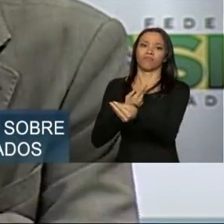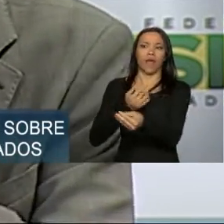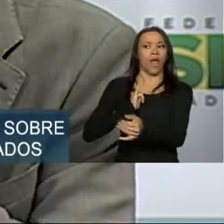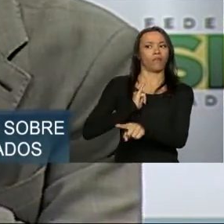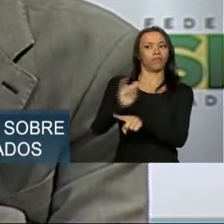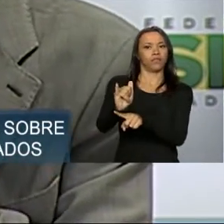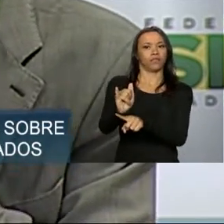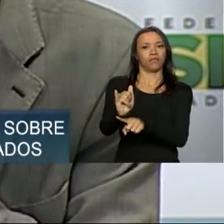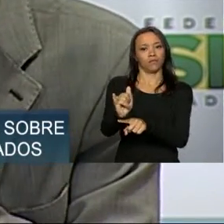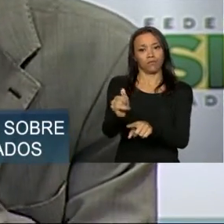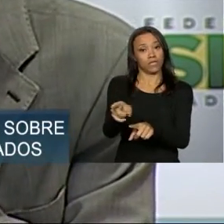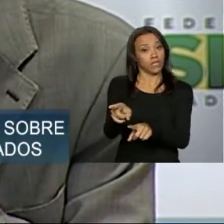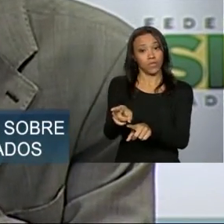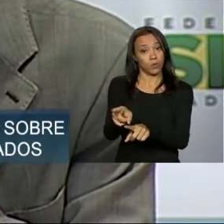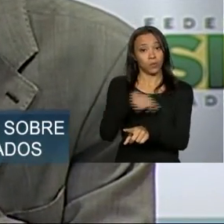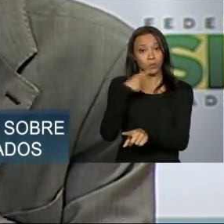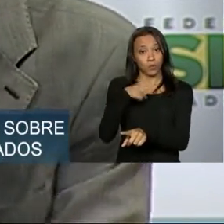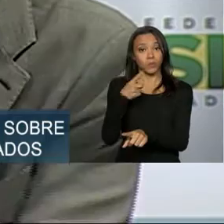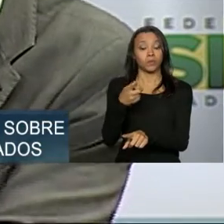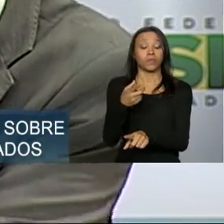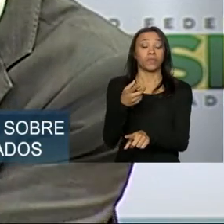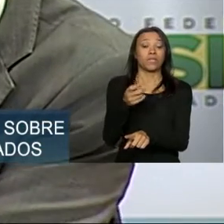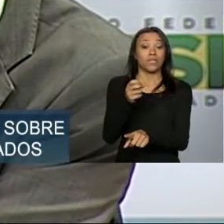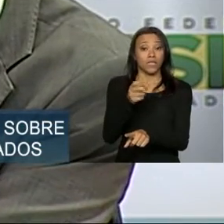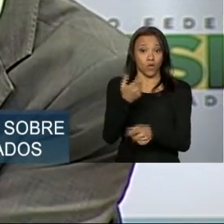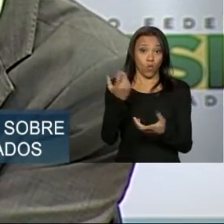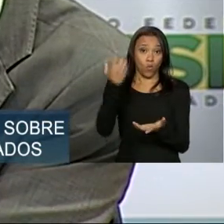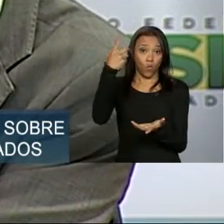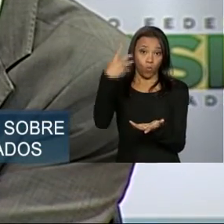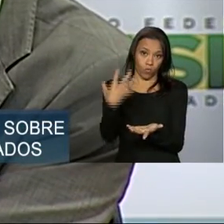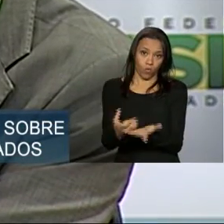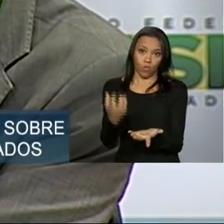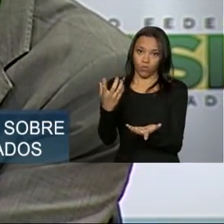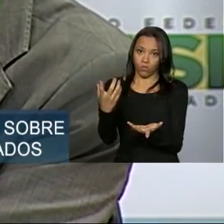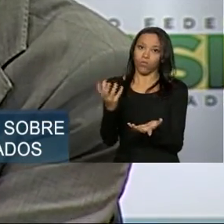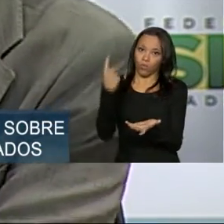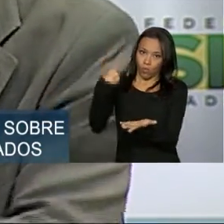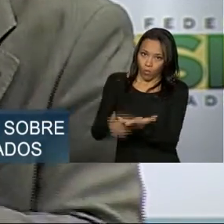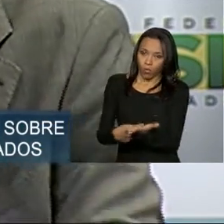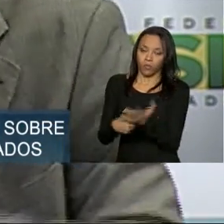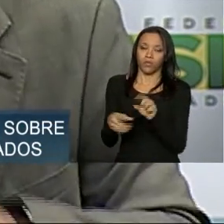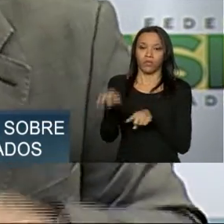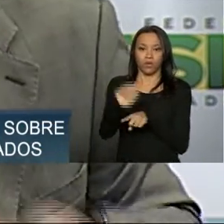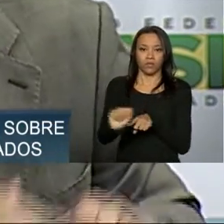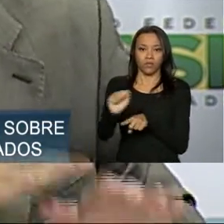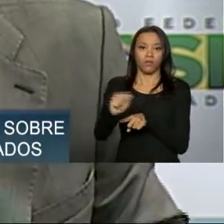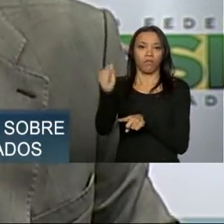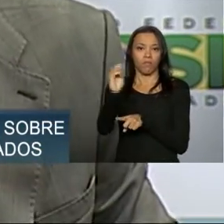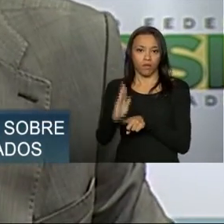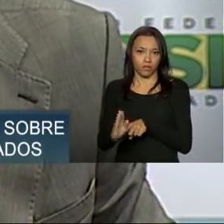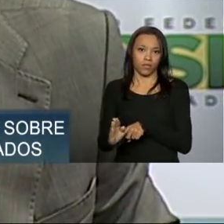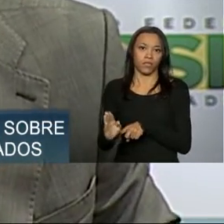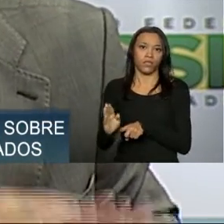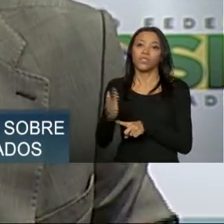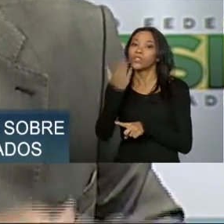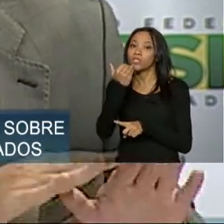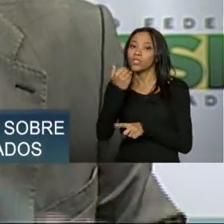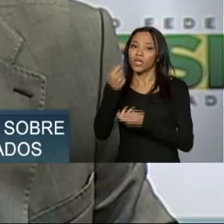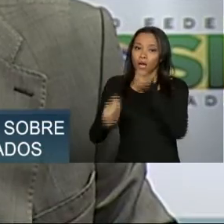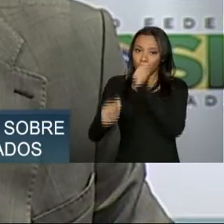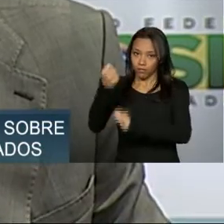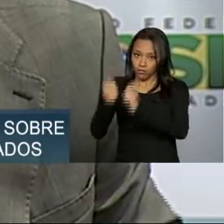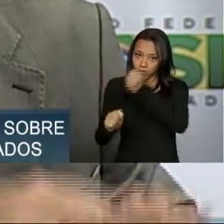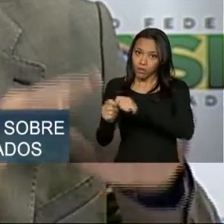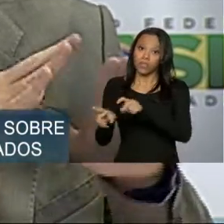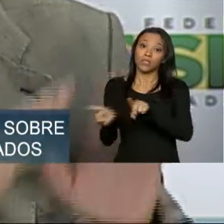independente deste acordo entre o Ministério da Saúde e a Associação Brasileira da Indústria de Alimentos, todas as prerrogativas da